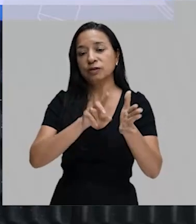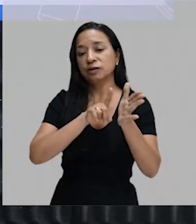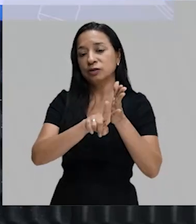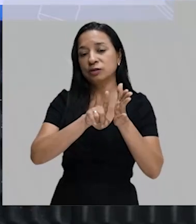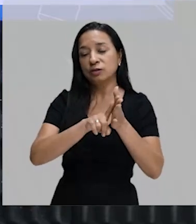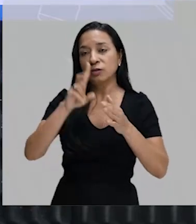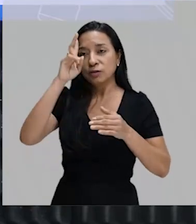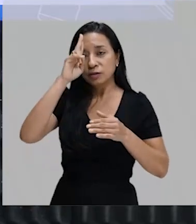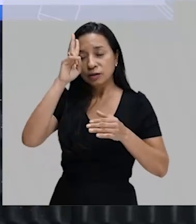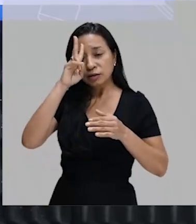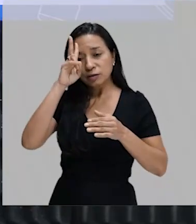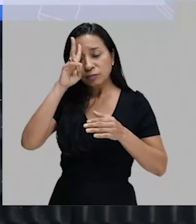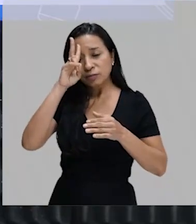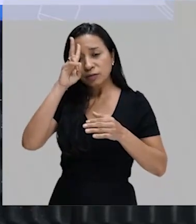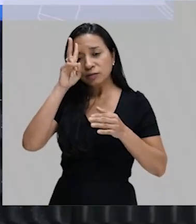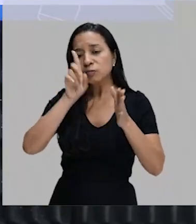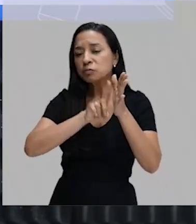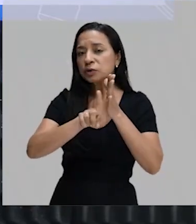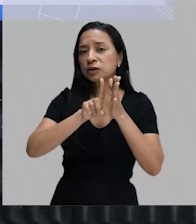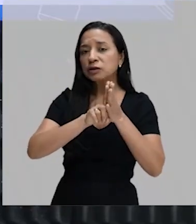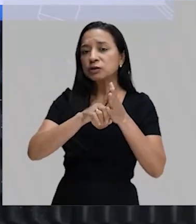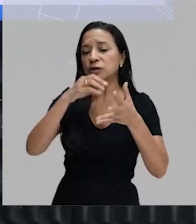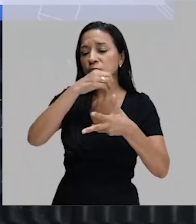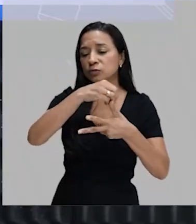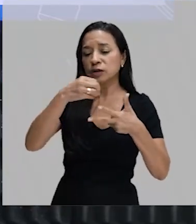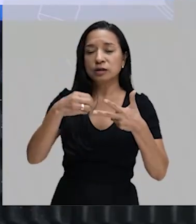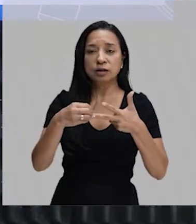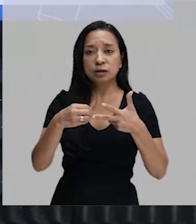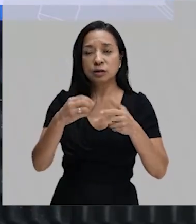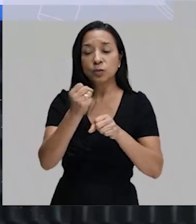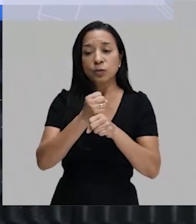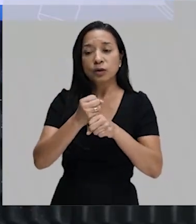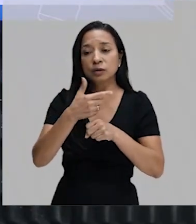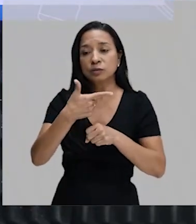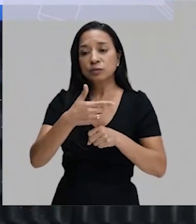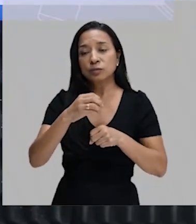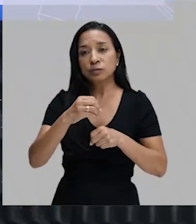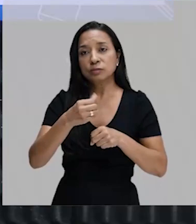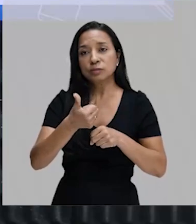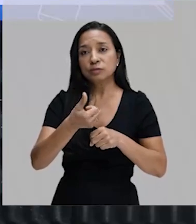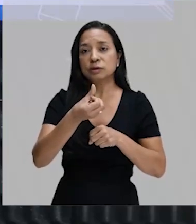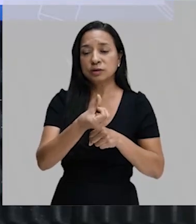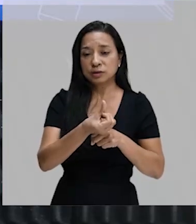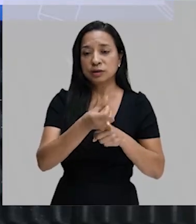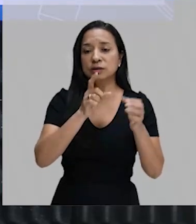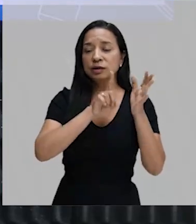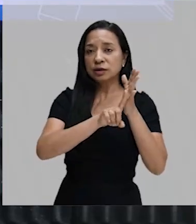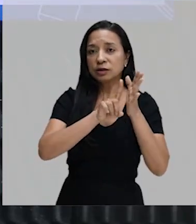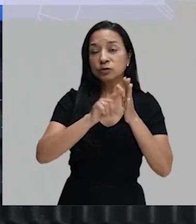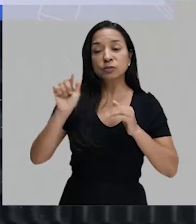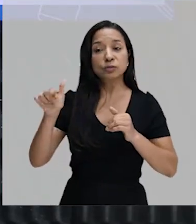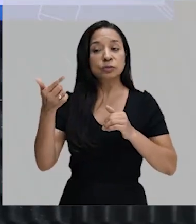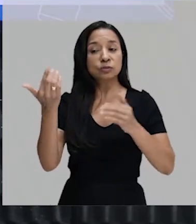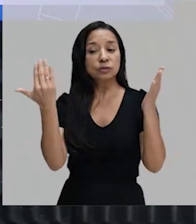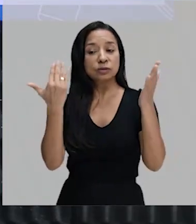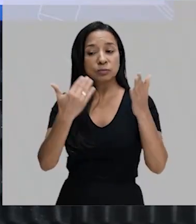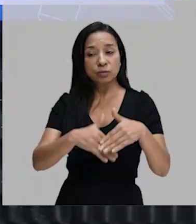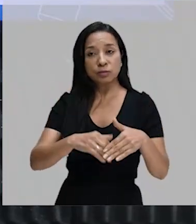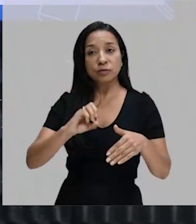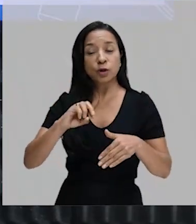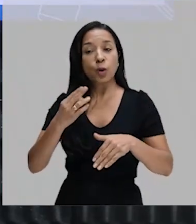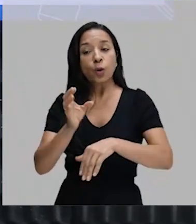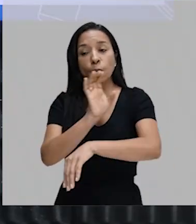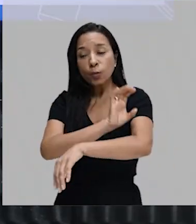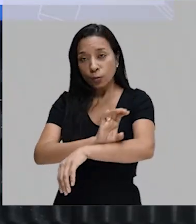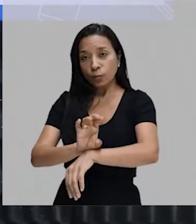Enem, tá? Enem 2016, e que as questões de Enem, de outras provas, de outros concursos,